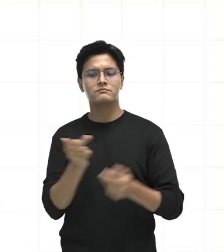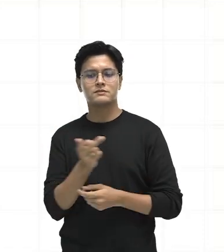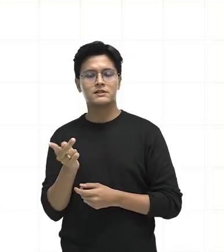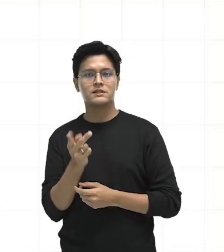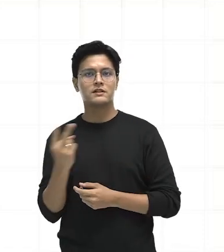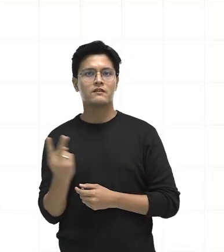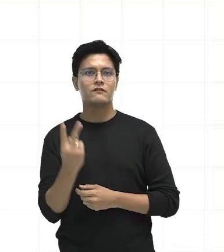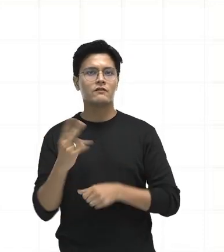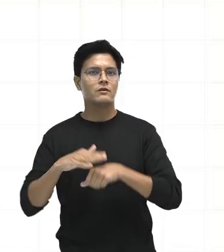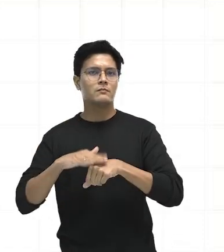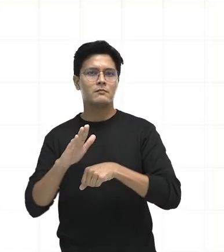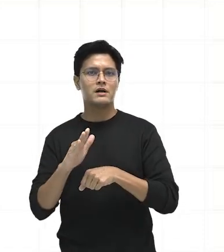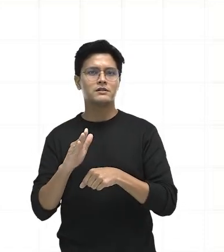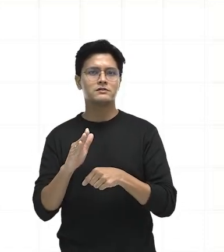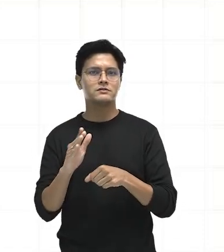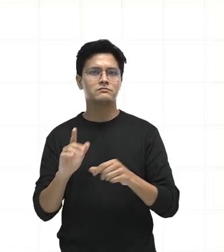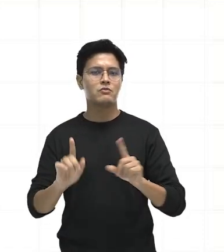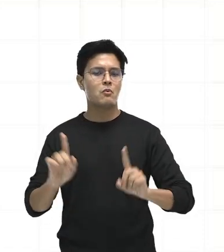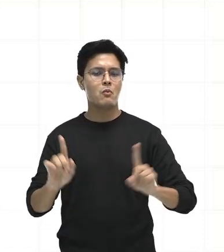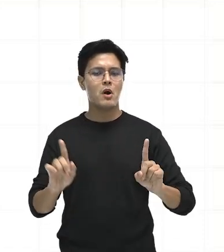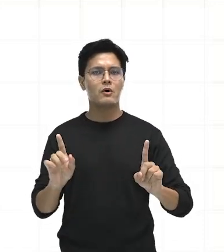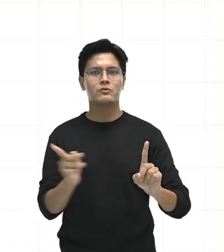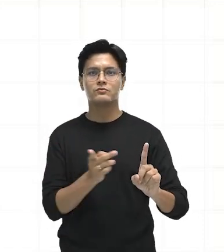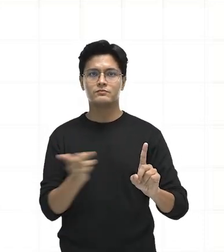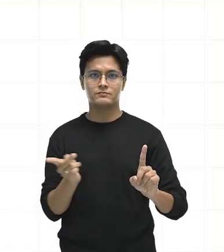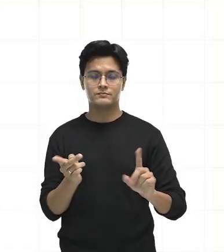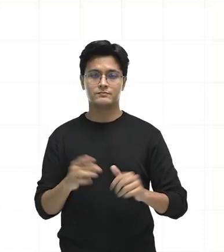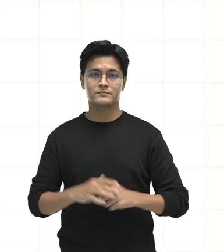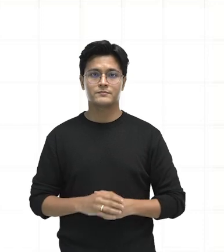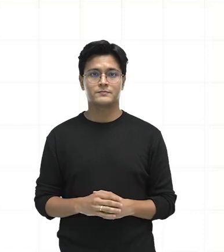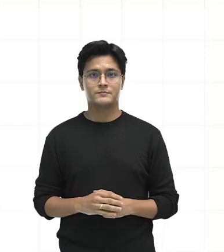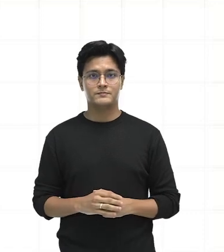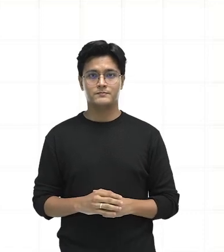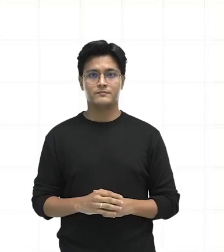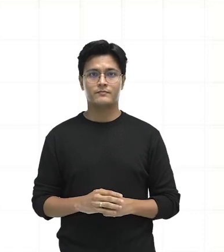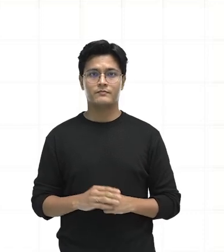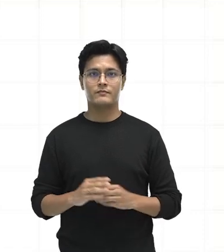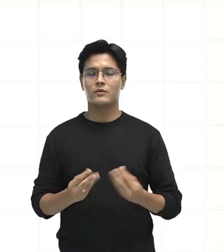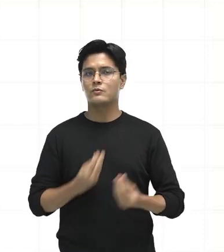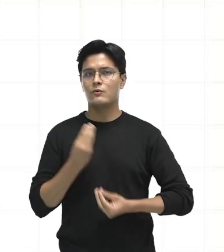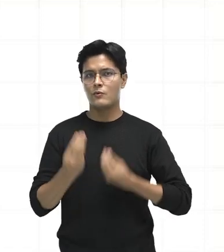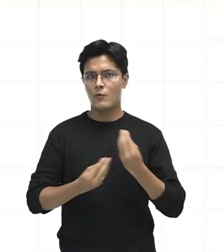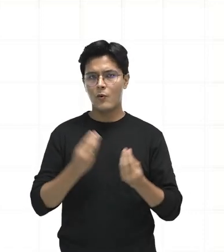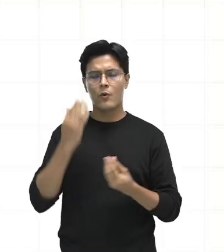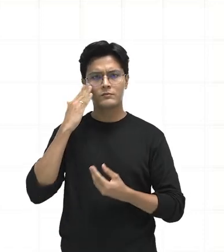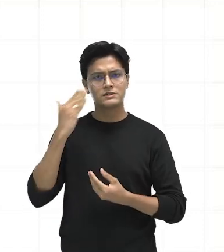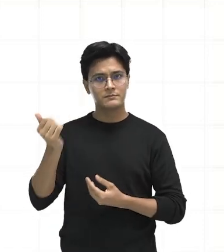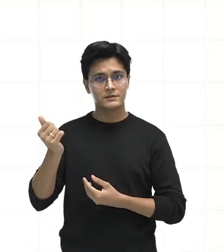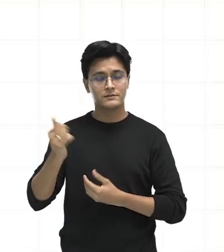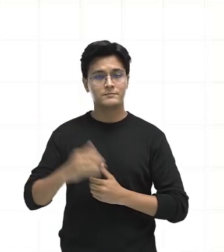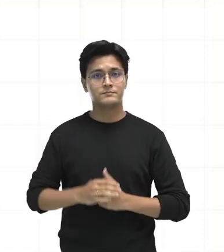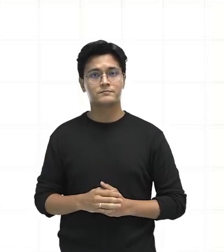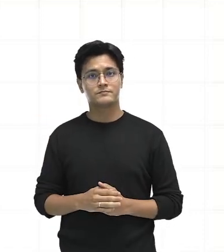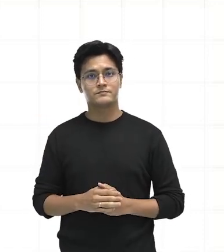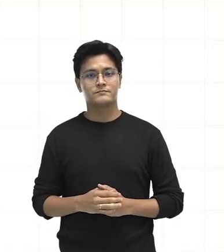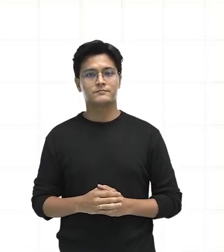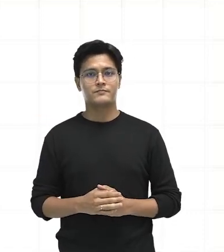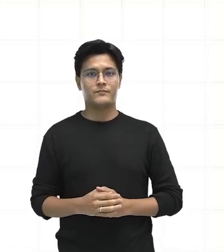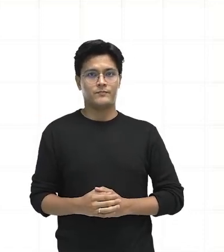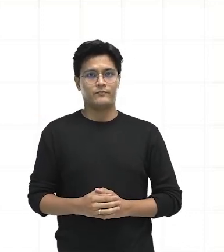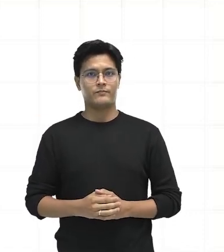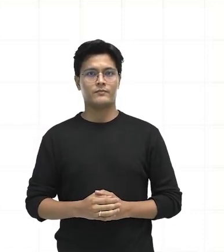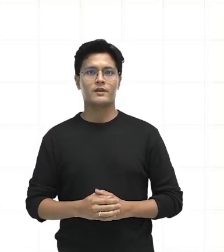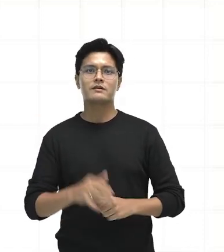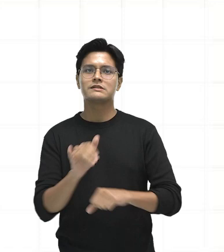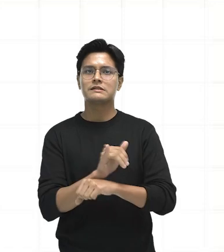maior, né? E é mesmo, tá, pessoal? É mesmo, porque a única forma mais, como eu falei para vocês, mais interessante da